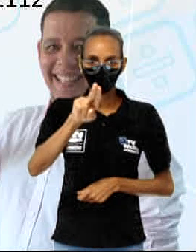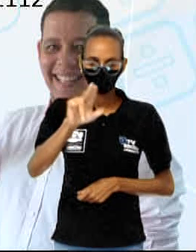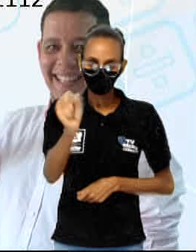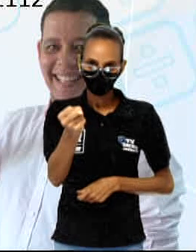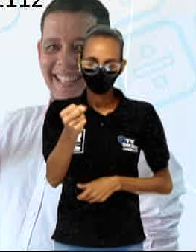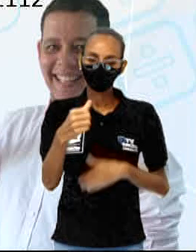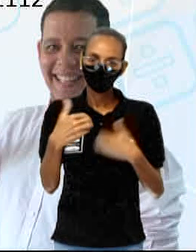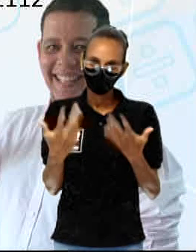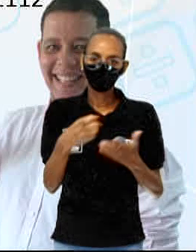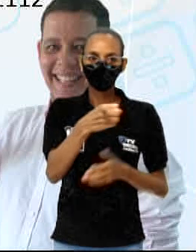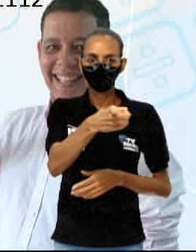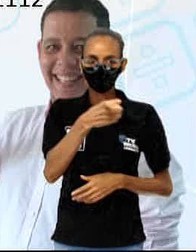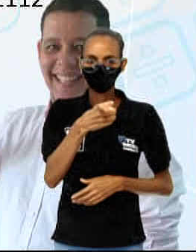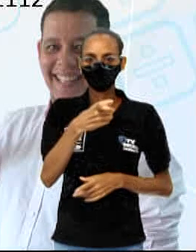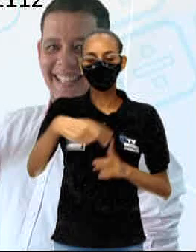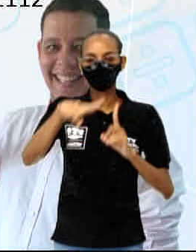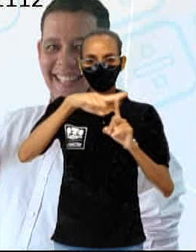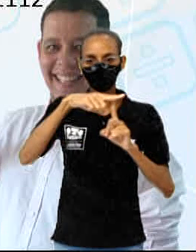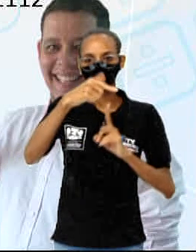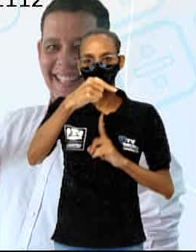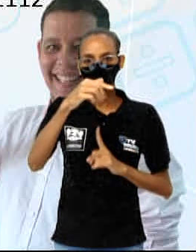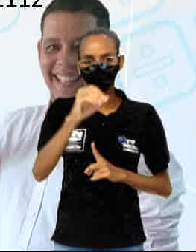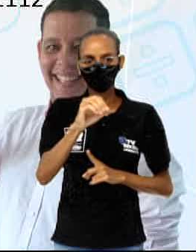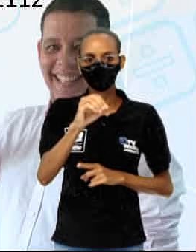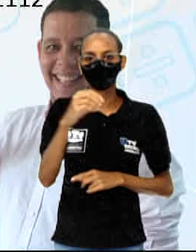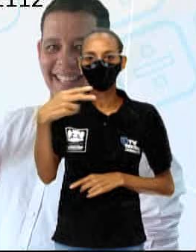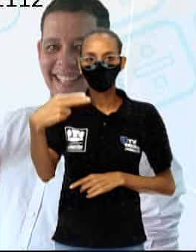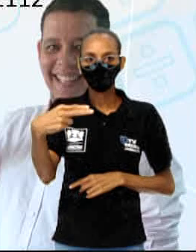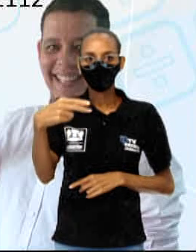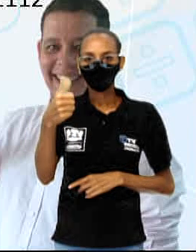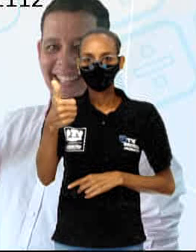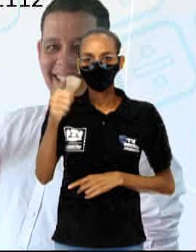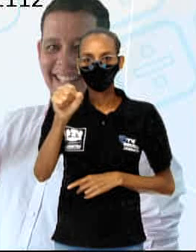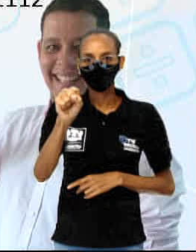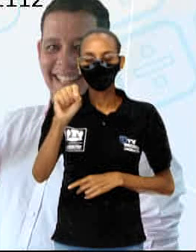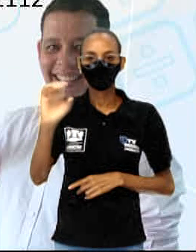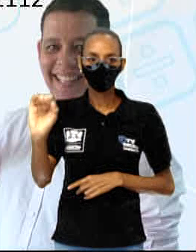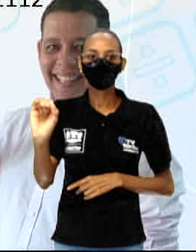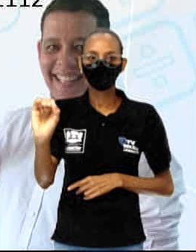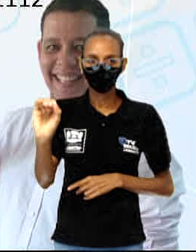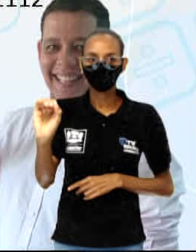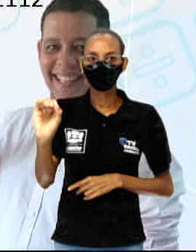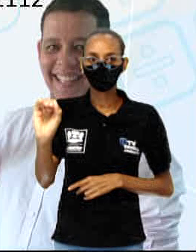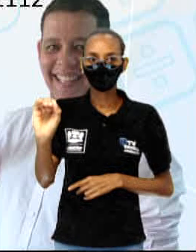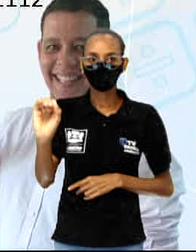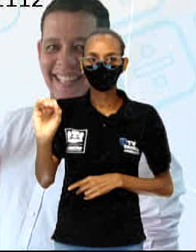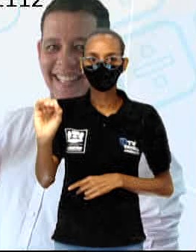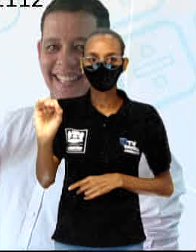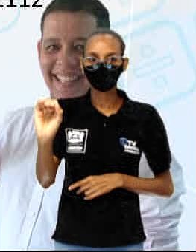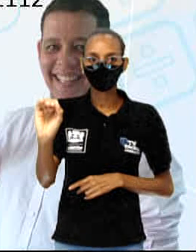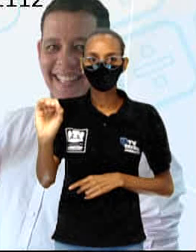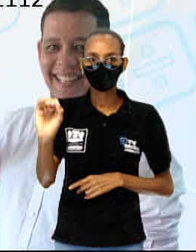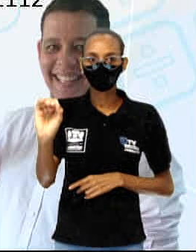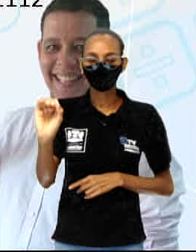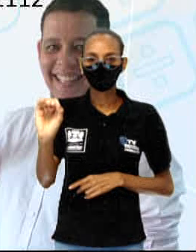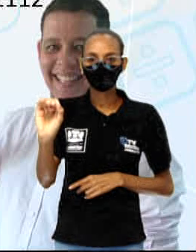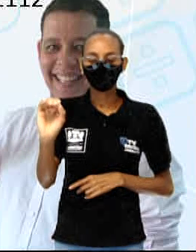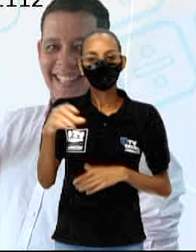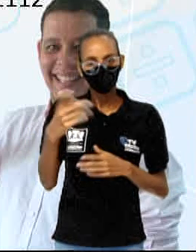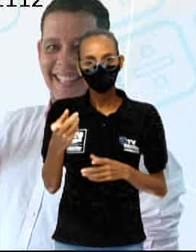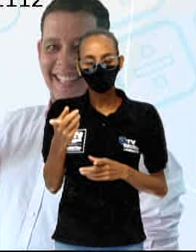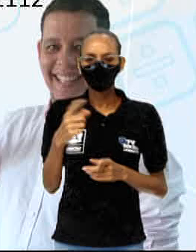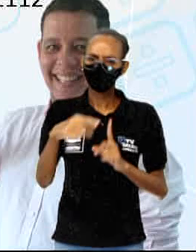70 é igual a 180. O 70 está somando. Qual é a operação inversa da